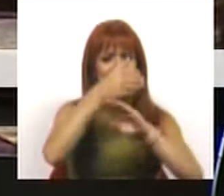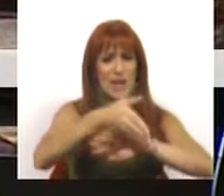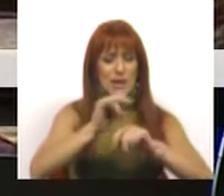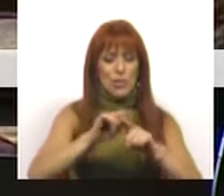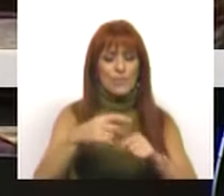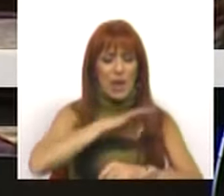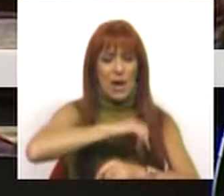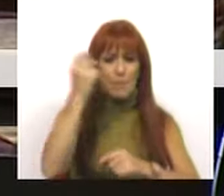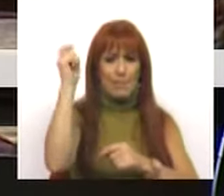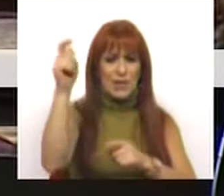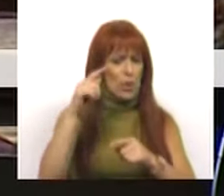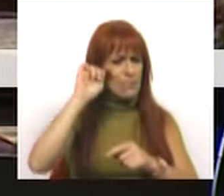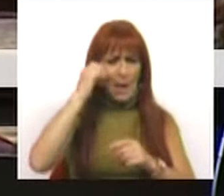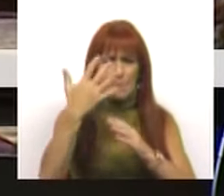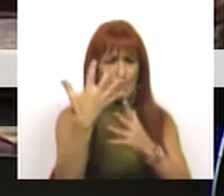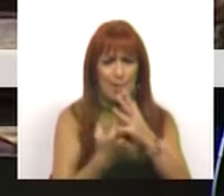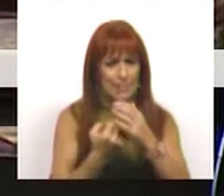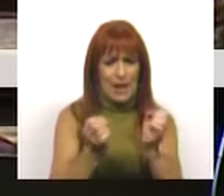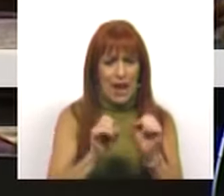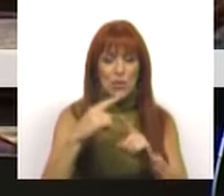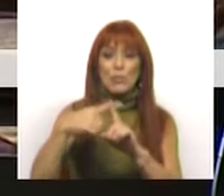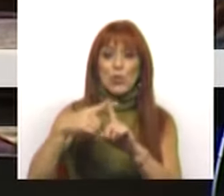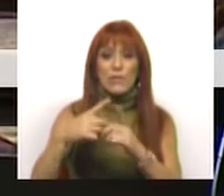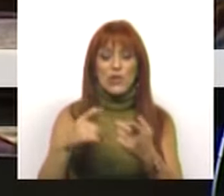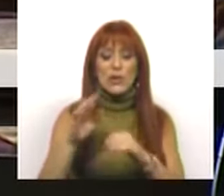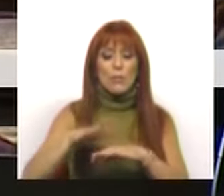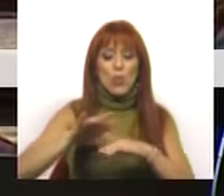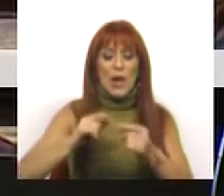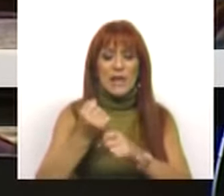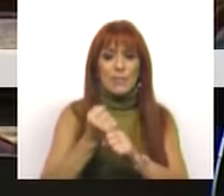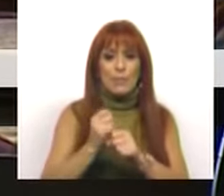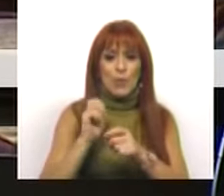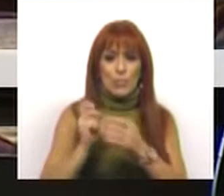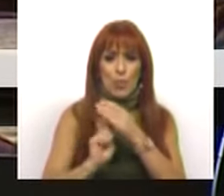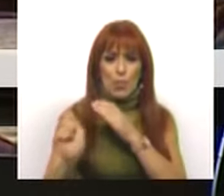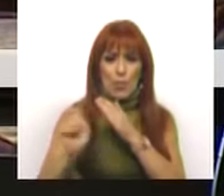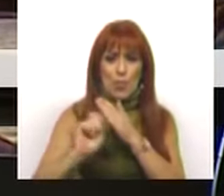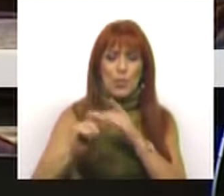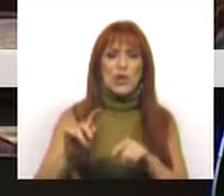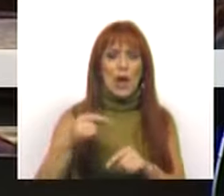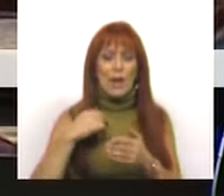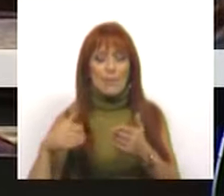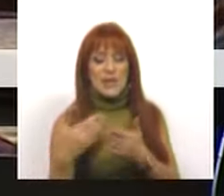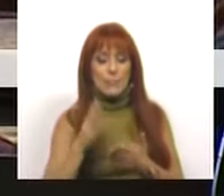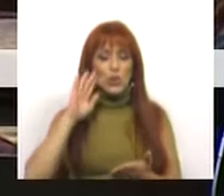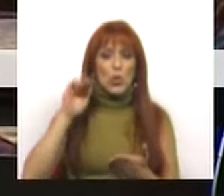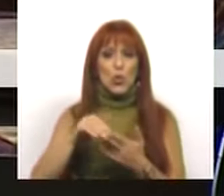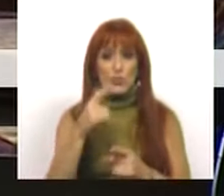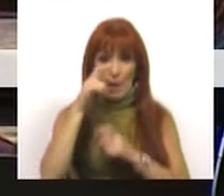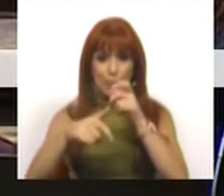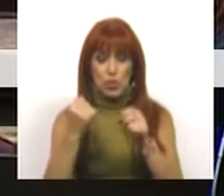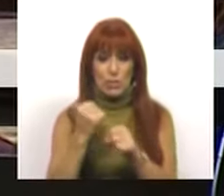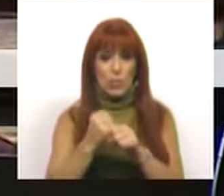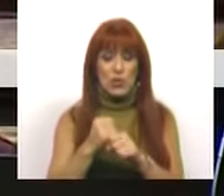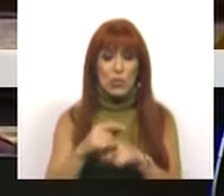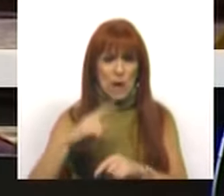à pensão sem penalizações, bonificações em função da carreira contributiva. Apresentamos soluções para os trabalhadores que,